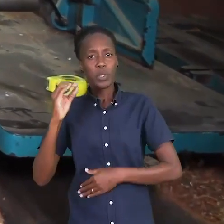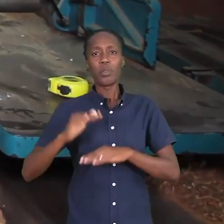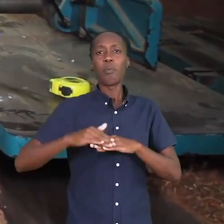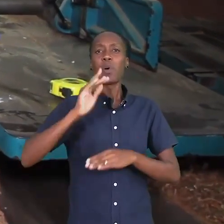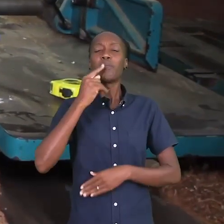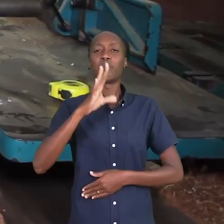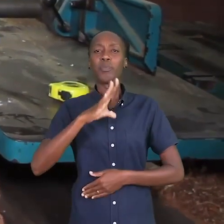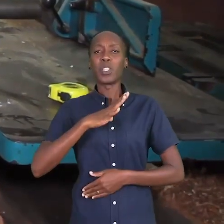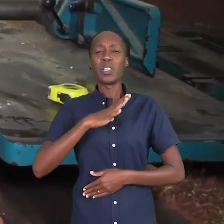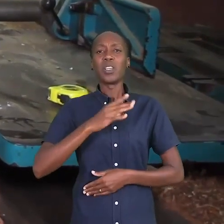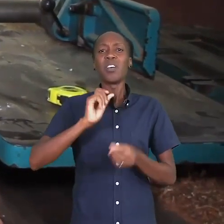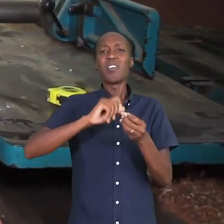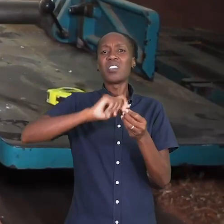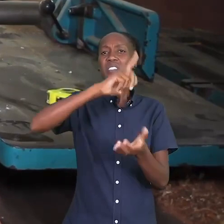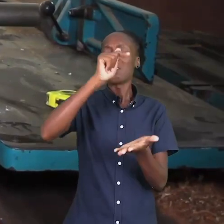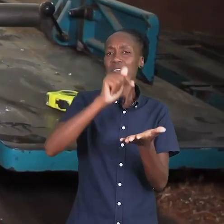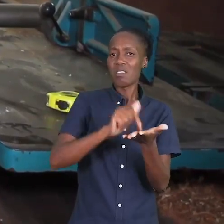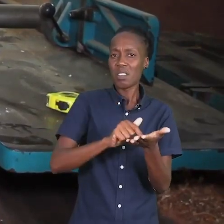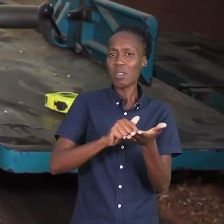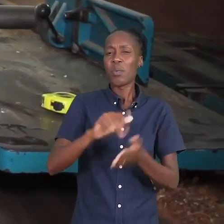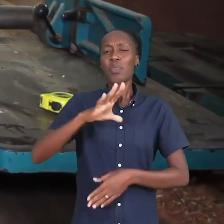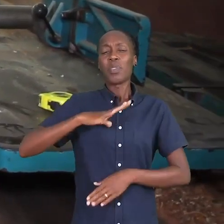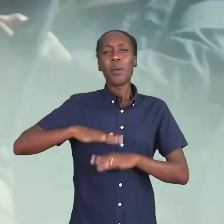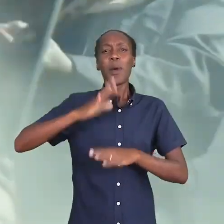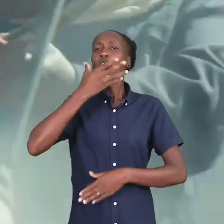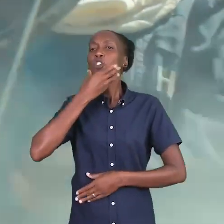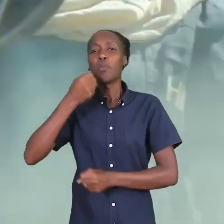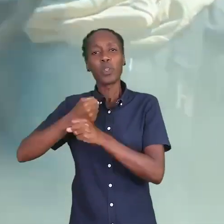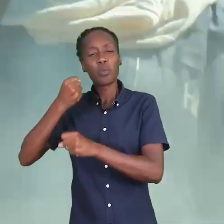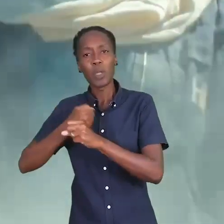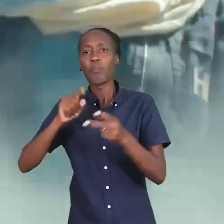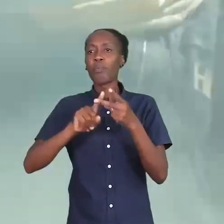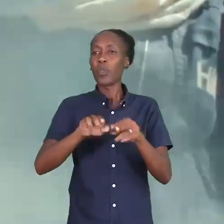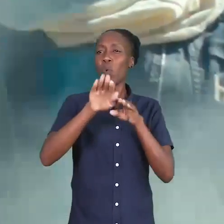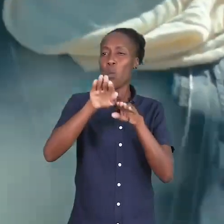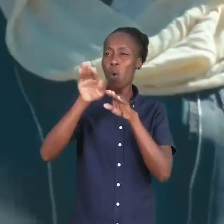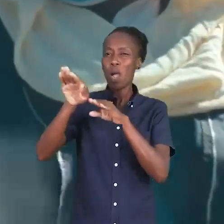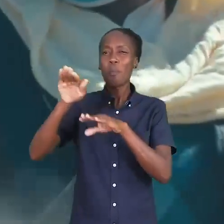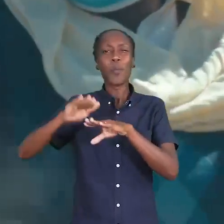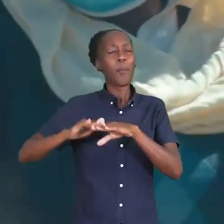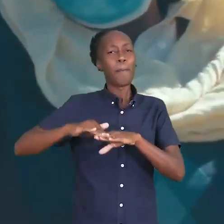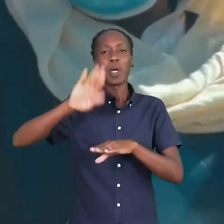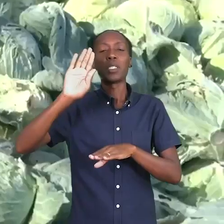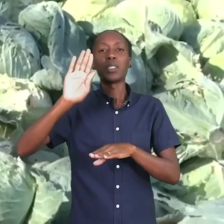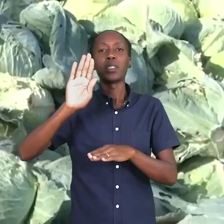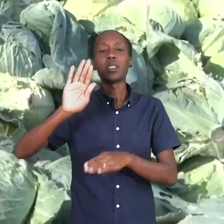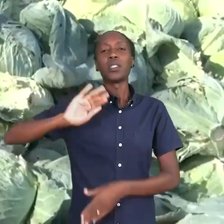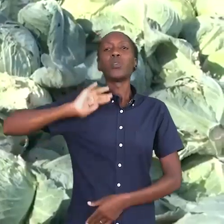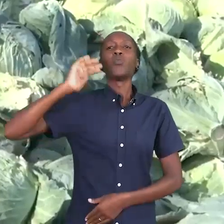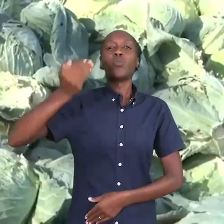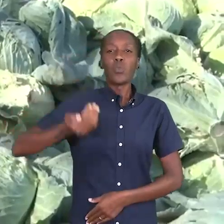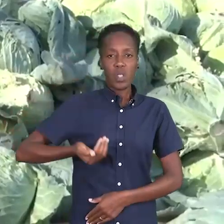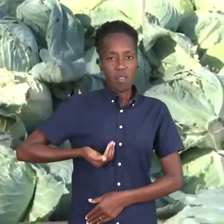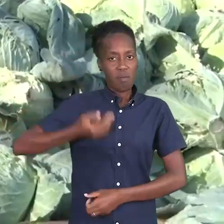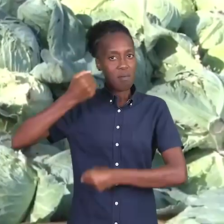72,8%. Esta diferença é mais acentuada na área urbana, com mais homens empregados, enquanto na área rural, nota-se